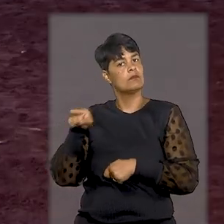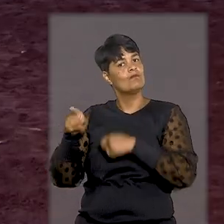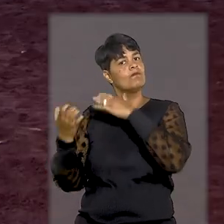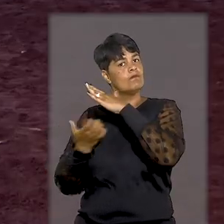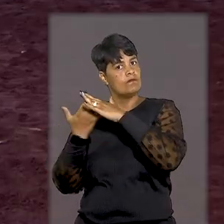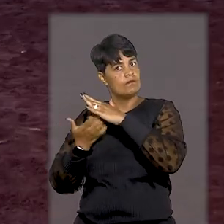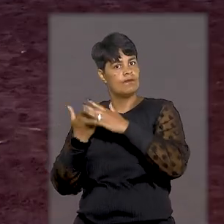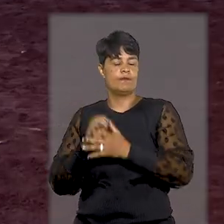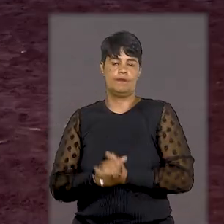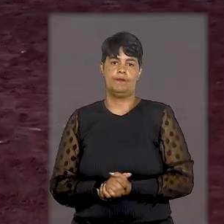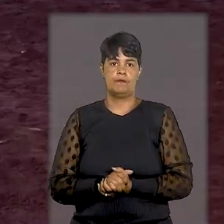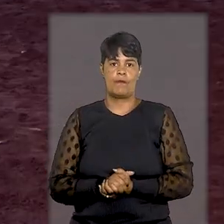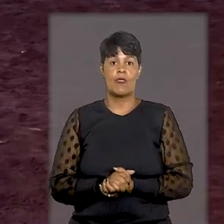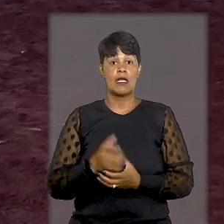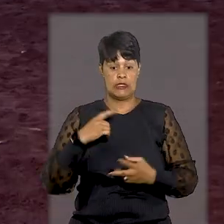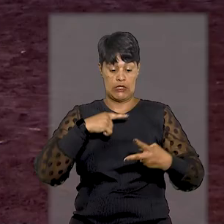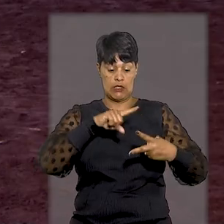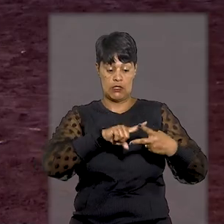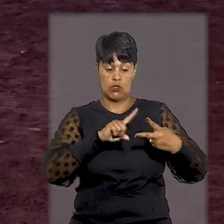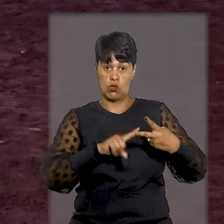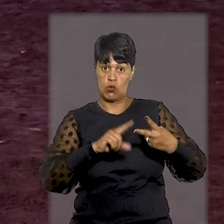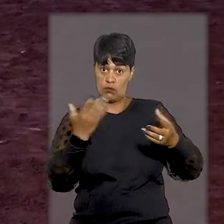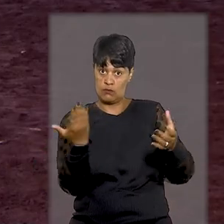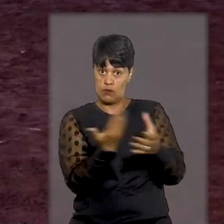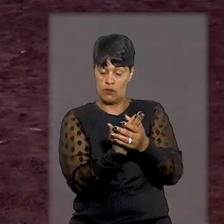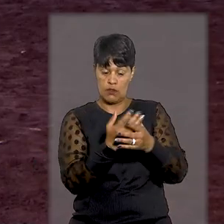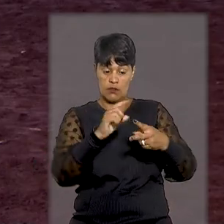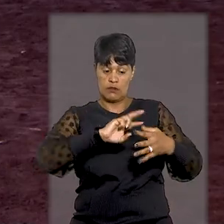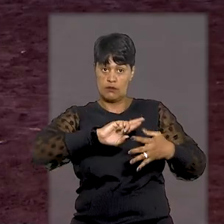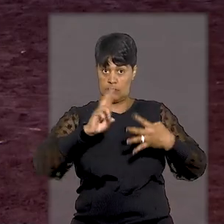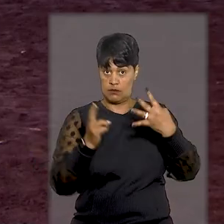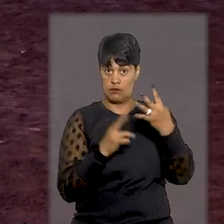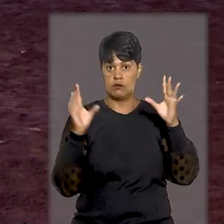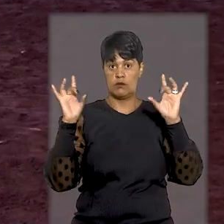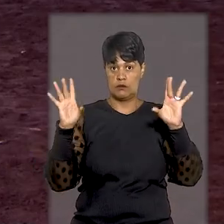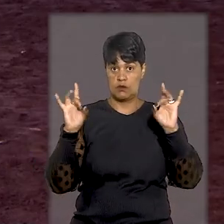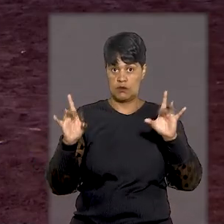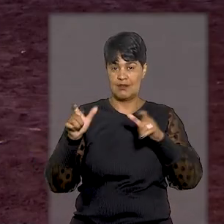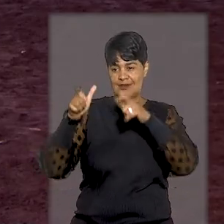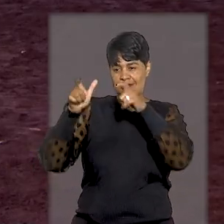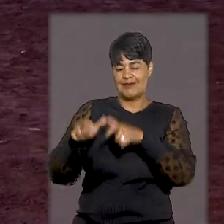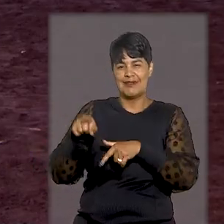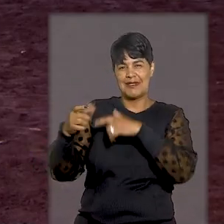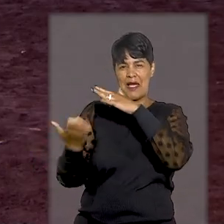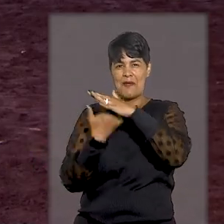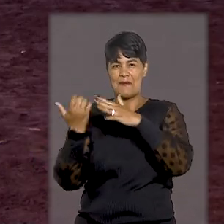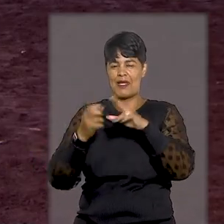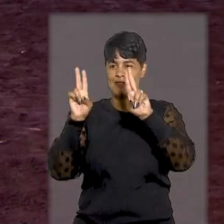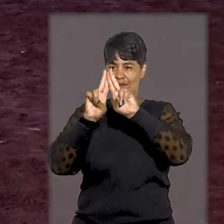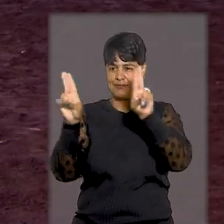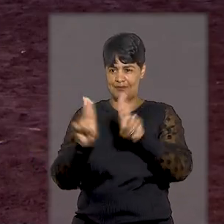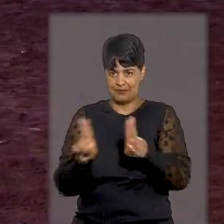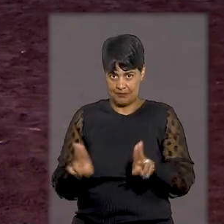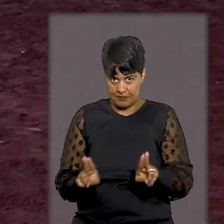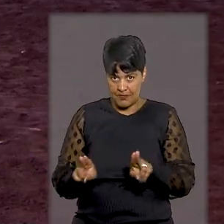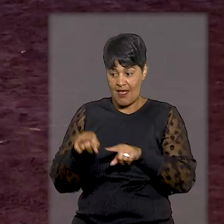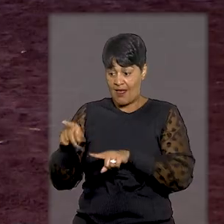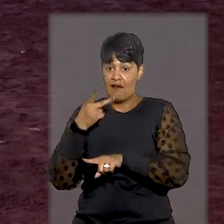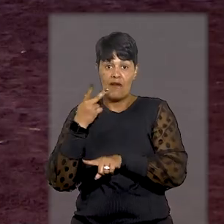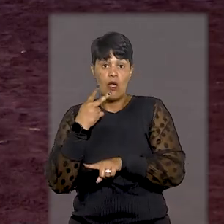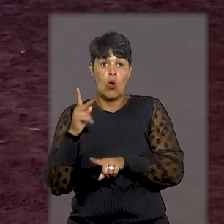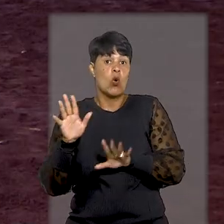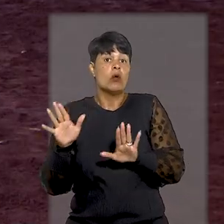entendimento a turma negou provimento a dois recursos especiais interpostos pela Unimed Nos quais a cooperativa médica